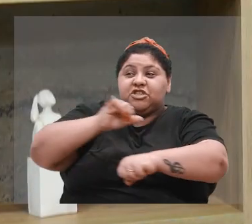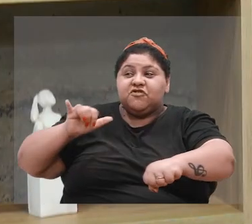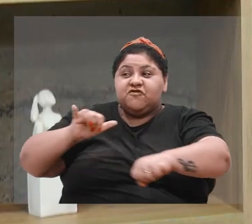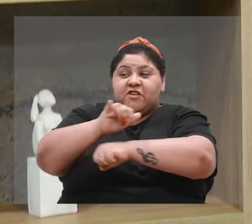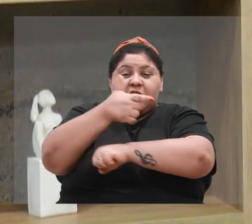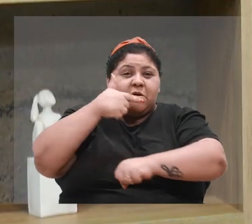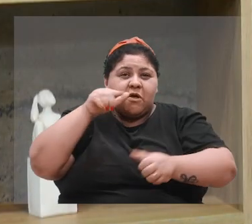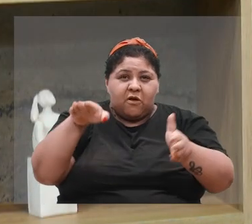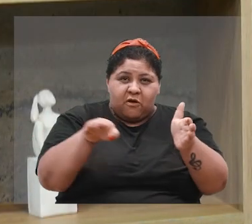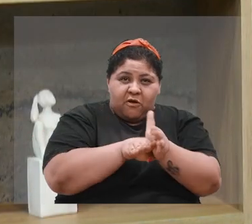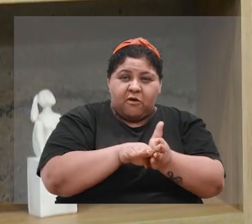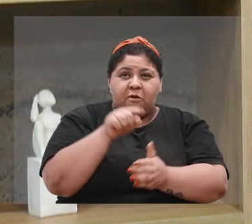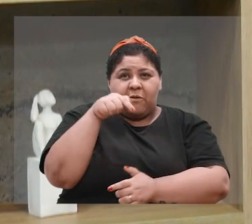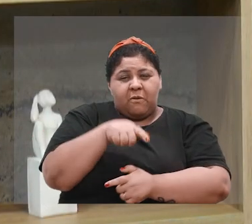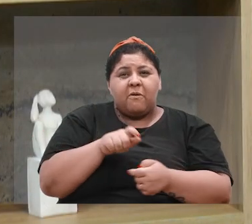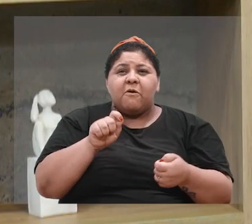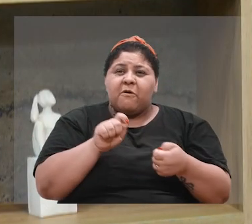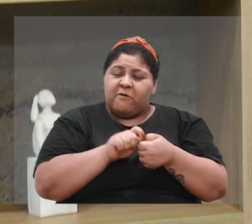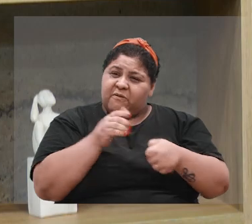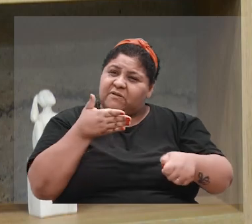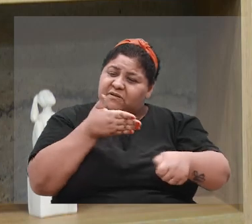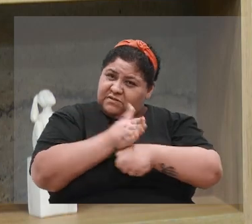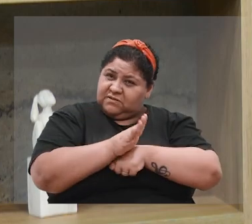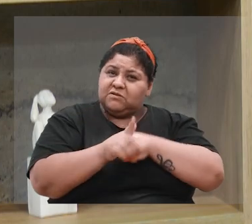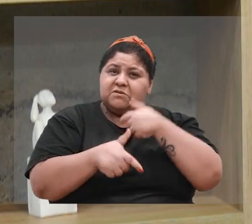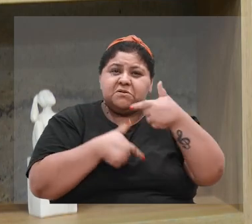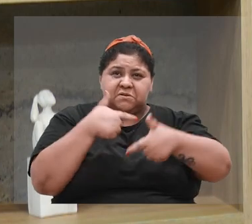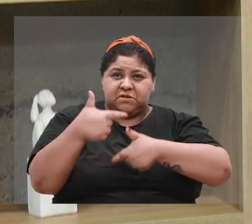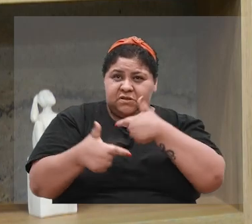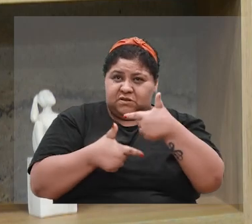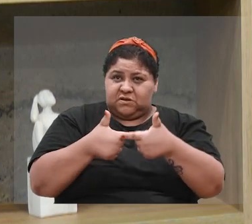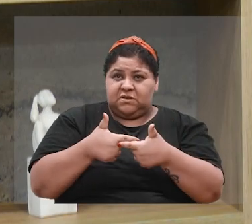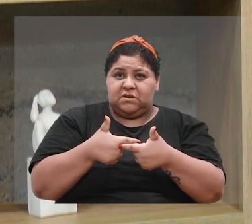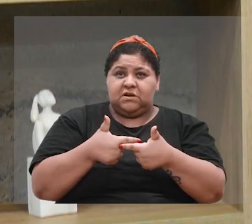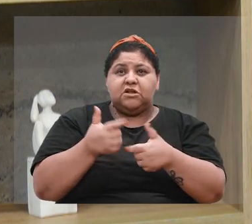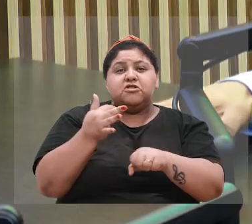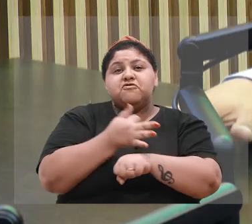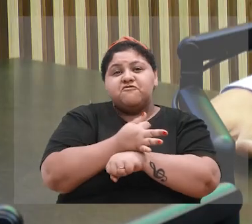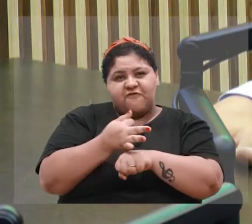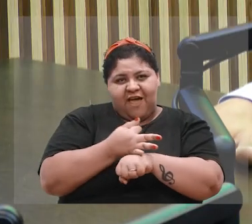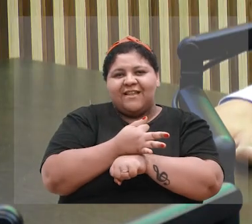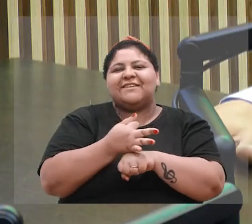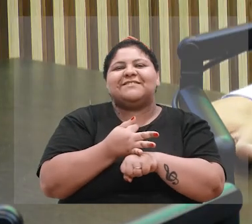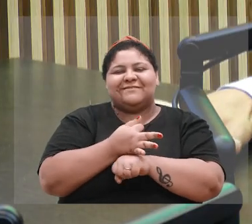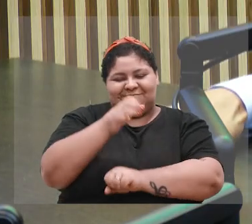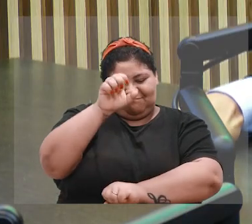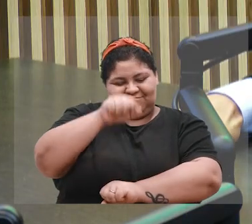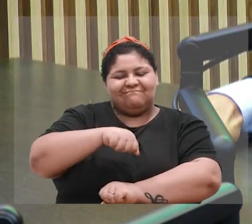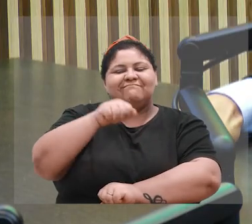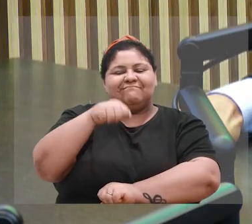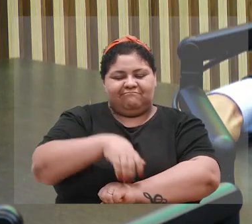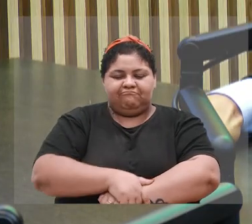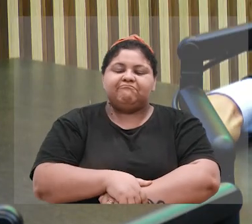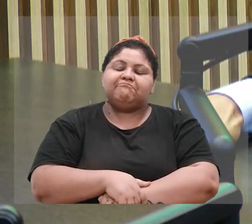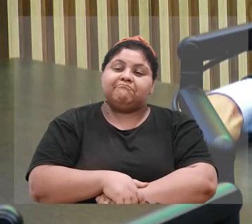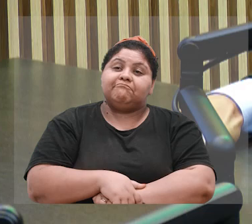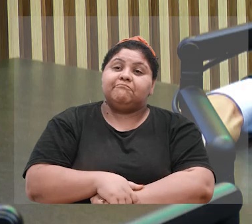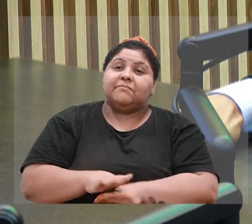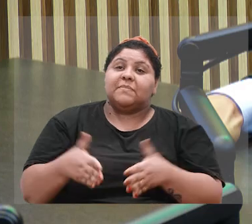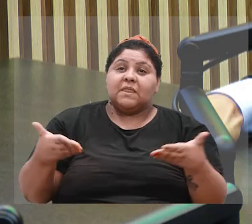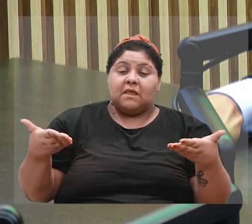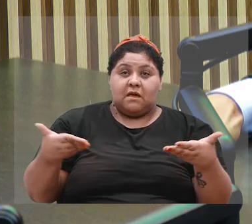uma força-tarefa estando de férias. Sim. É isso, né? Sim. Então, embora seja militar, eu não